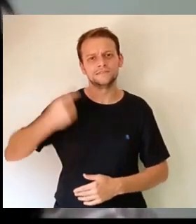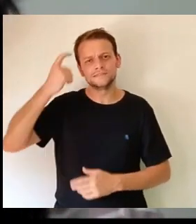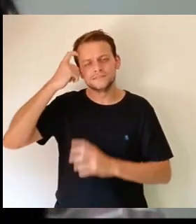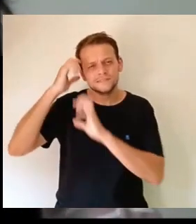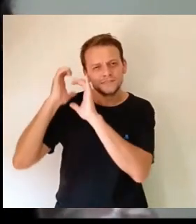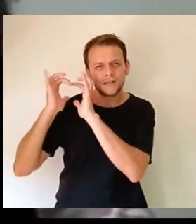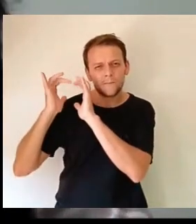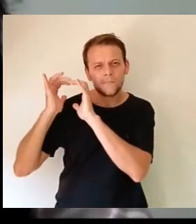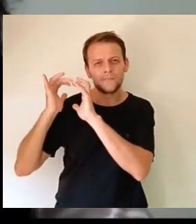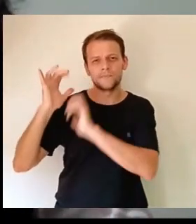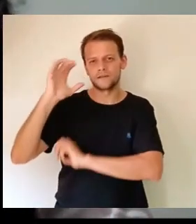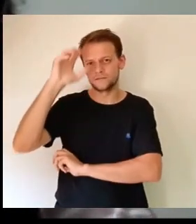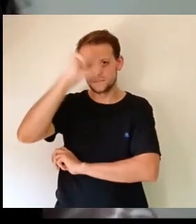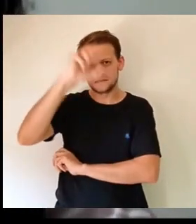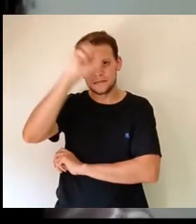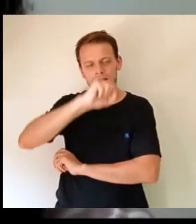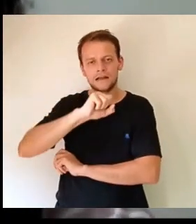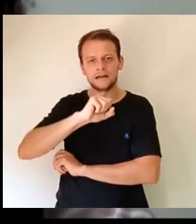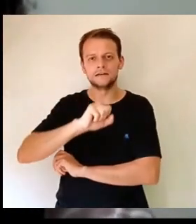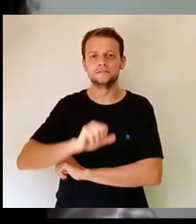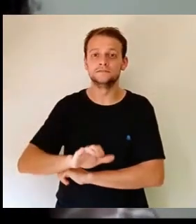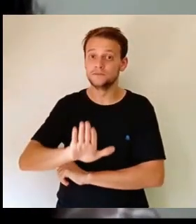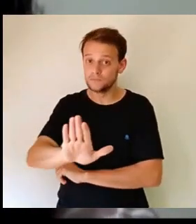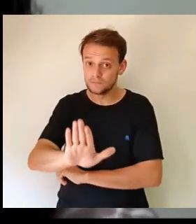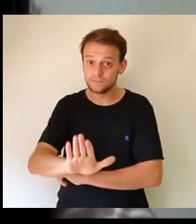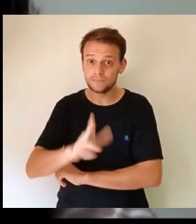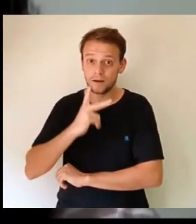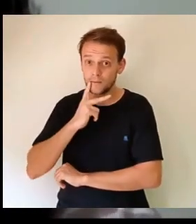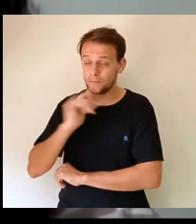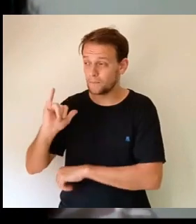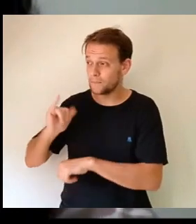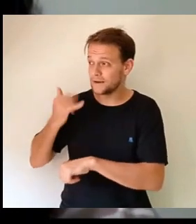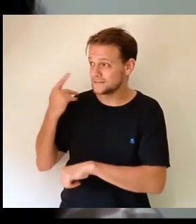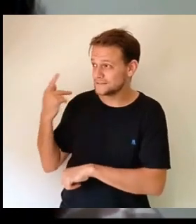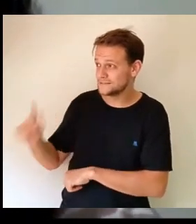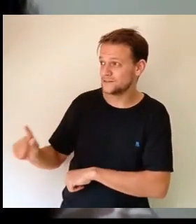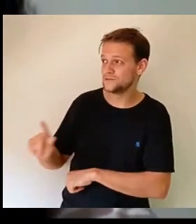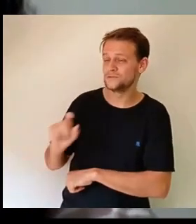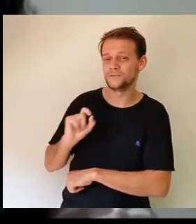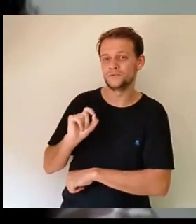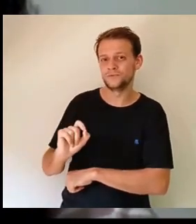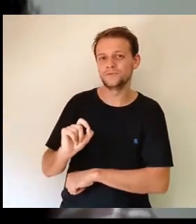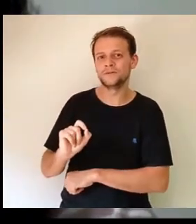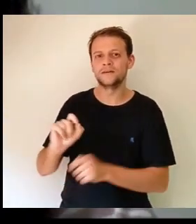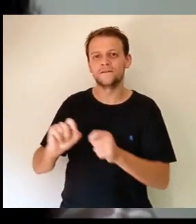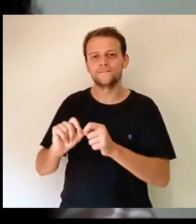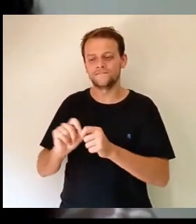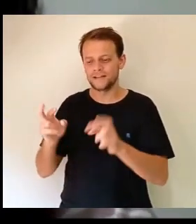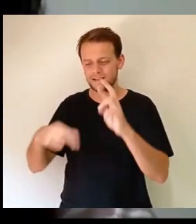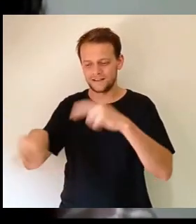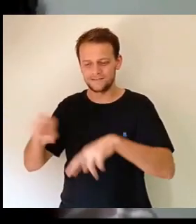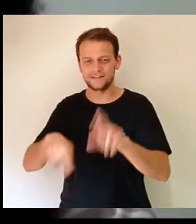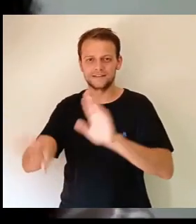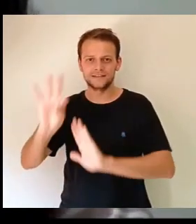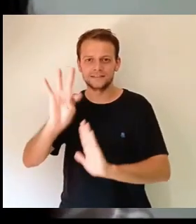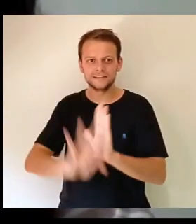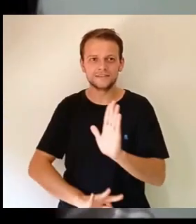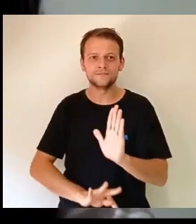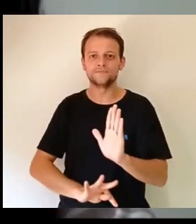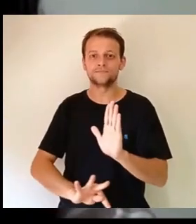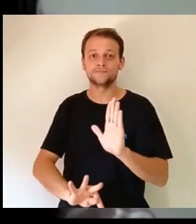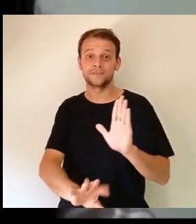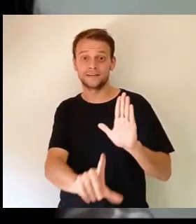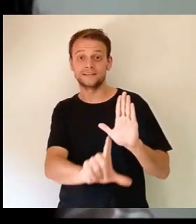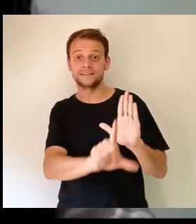desenvolvimento da mente, aprendizado e tudo mais. Mas ele também fazia revisão